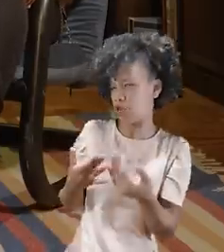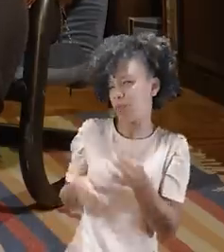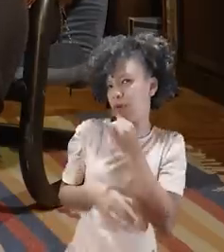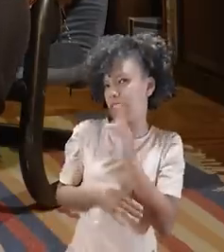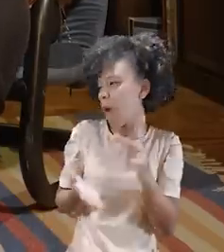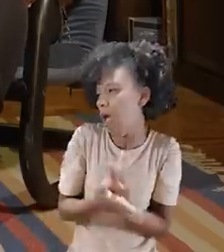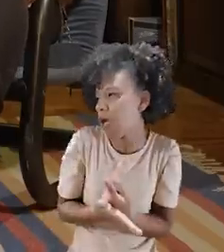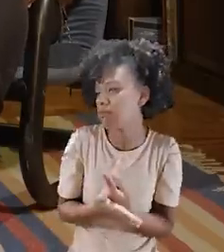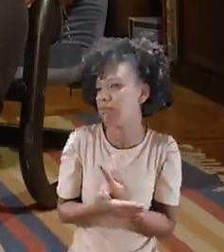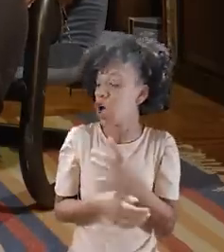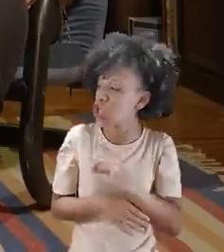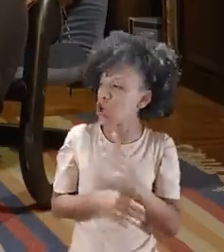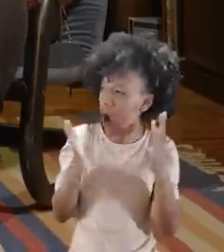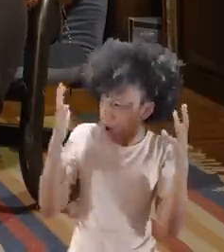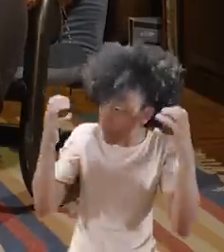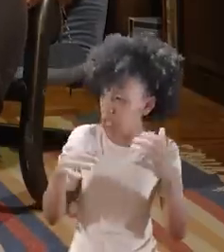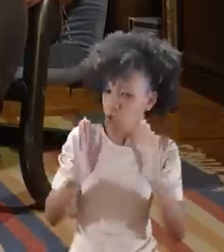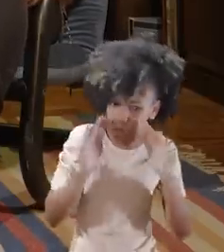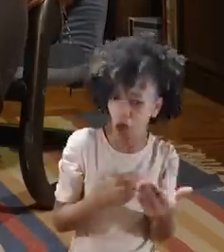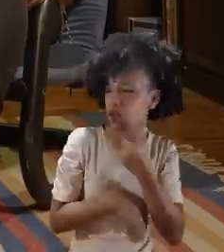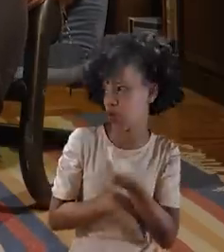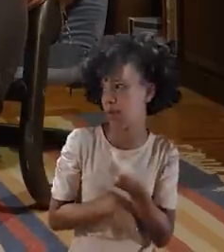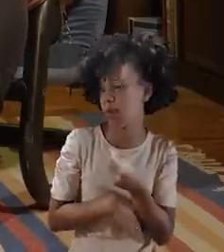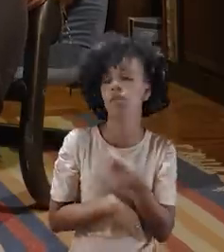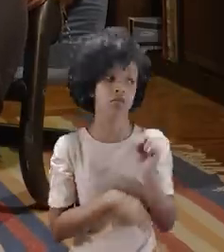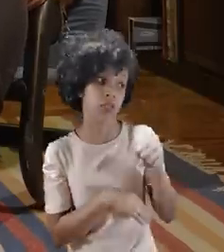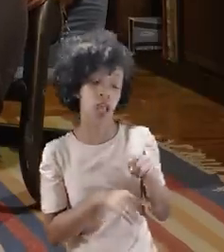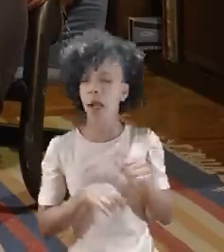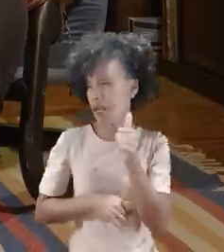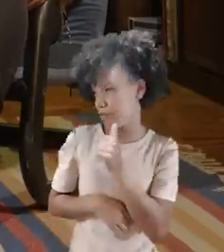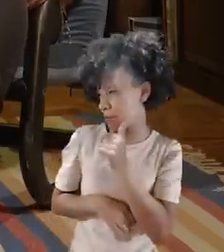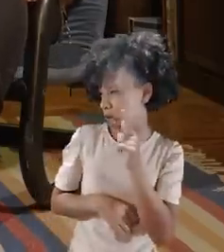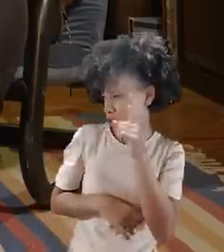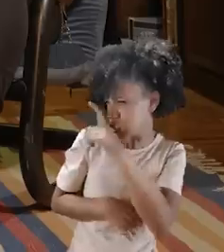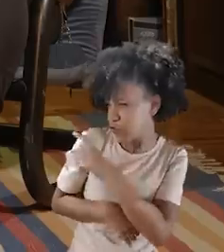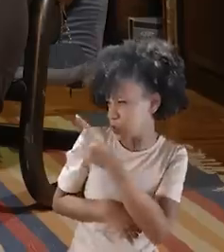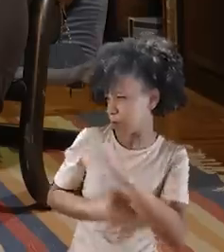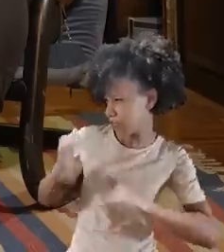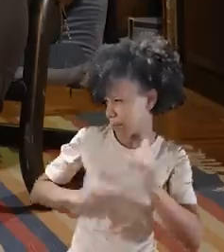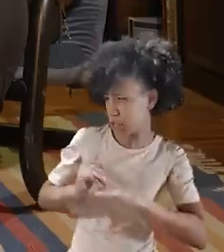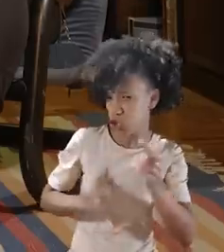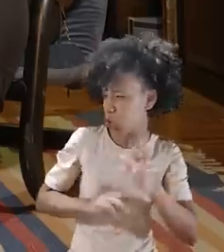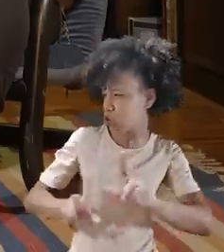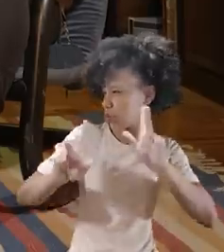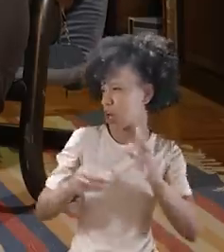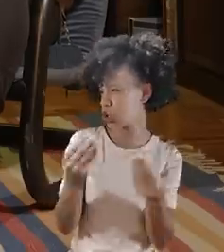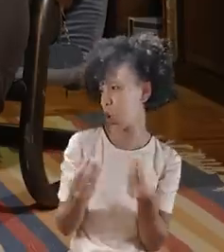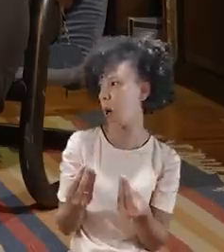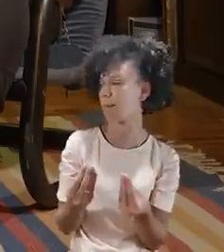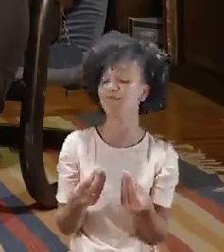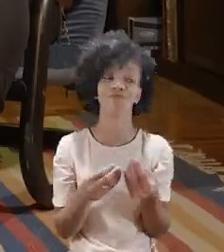tipo erros que o homem costuma você você faz só que adora masculina né só tá feminino para você seria muito difícil ele uma outra técnica se ele quer